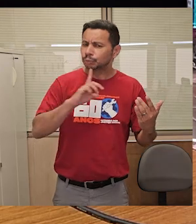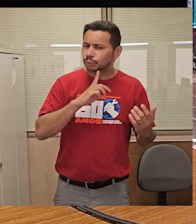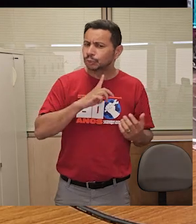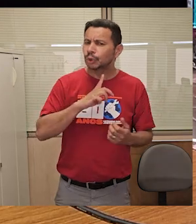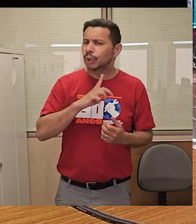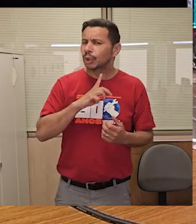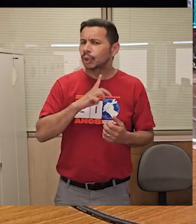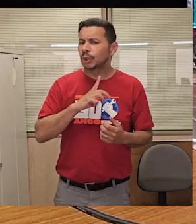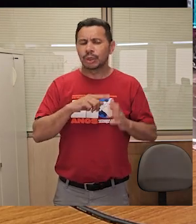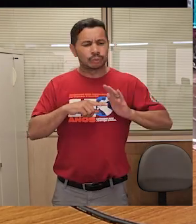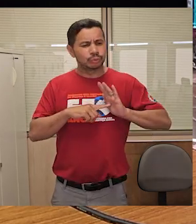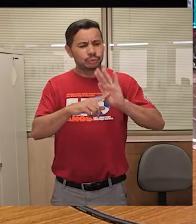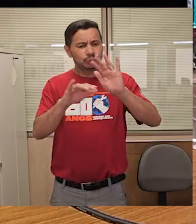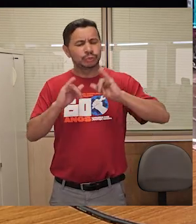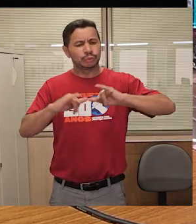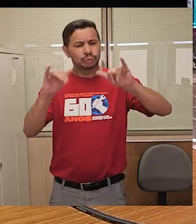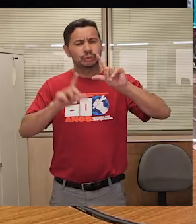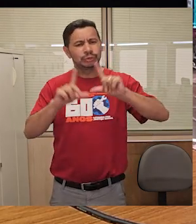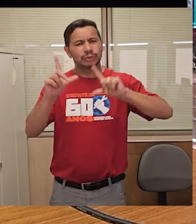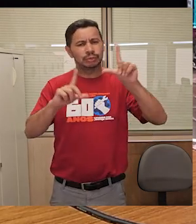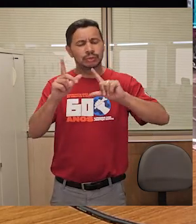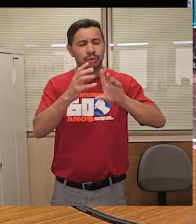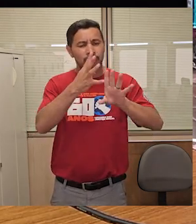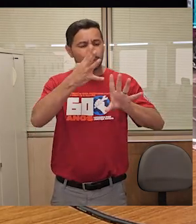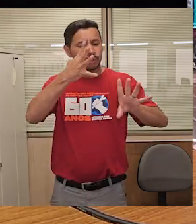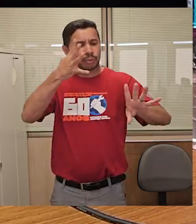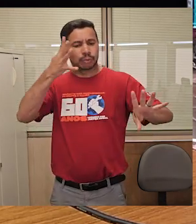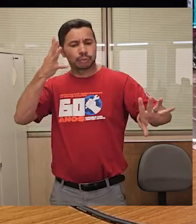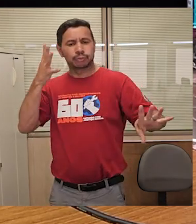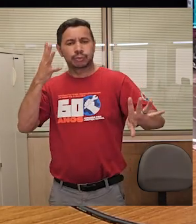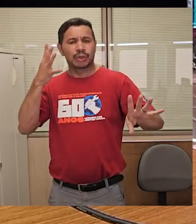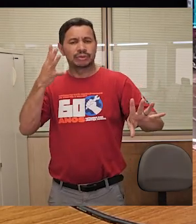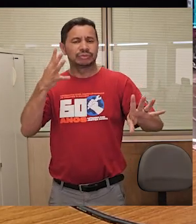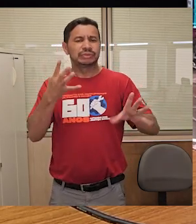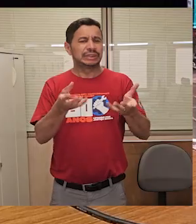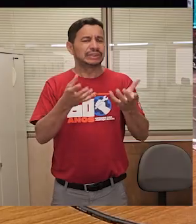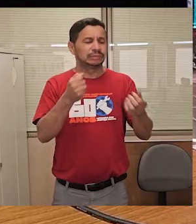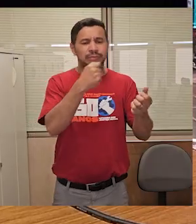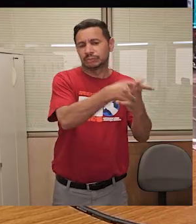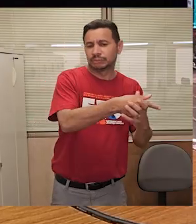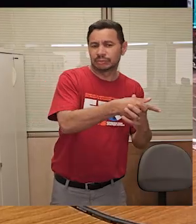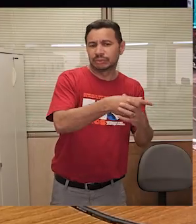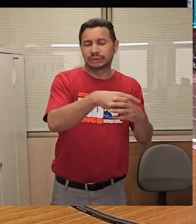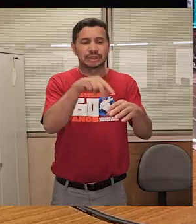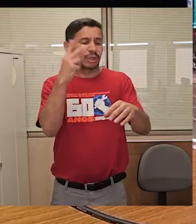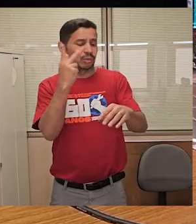a mídia chegou a mostrar pessoas na fila atrás de osso, né? Para para poder fazer.